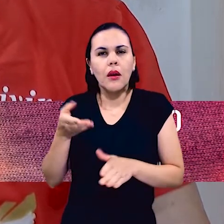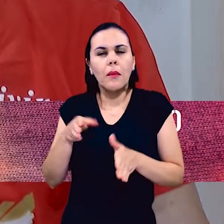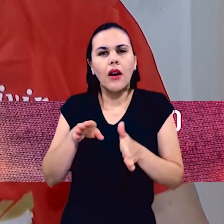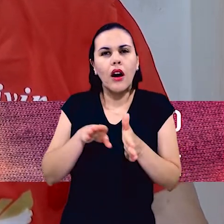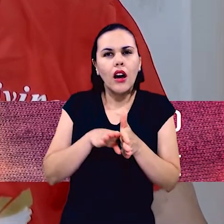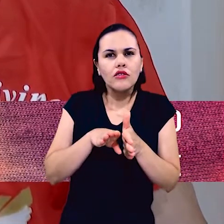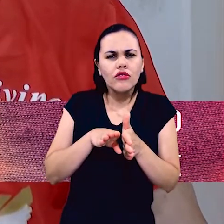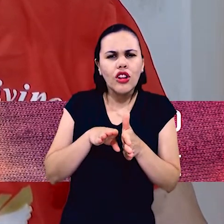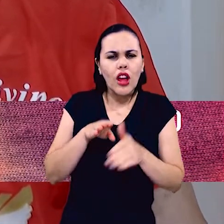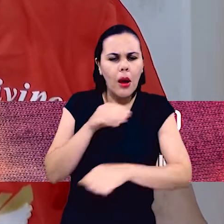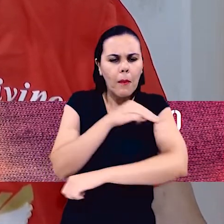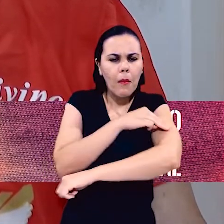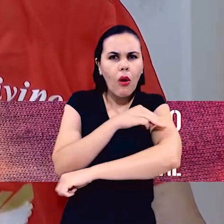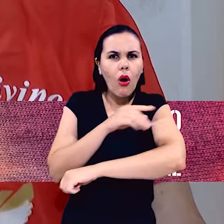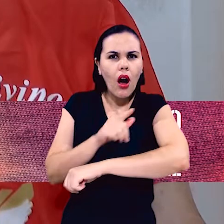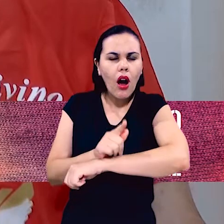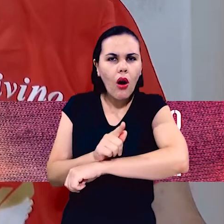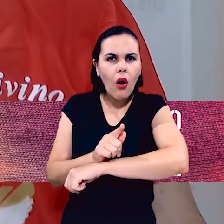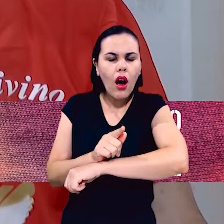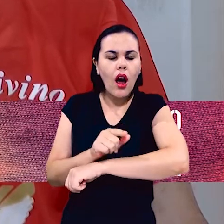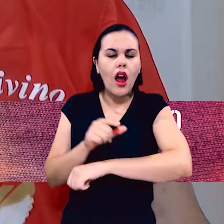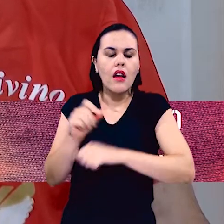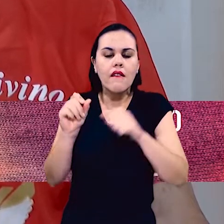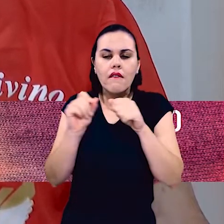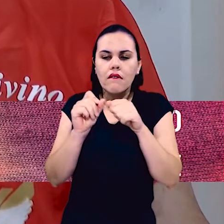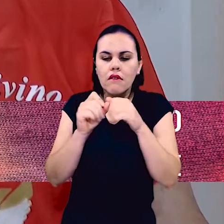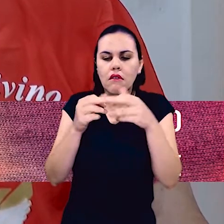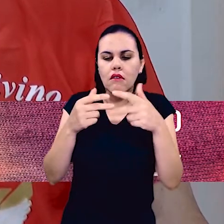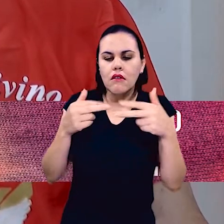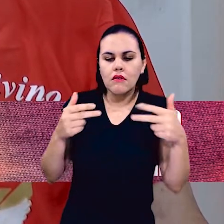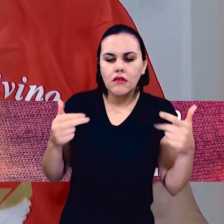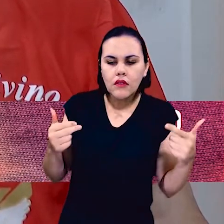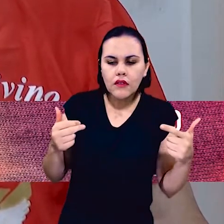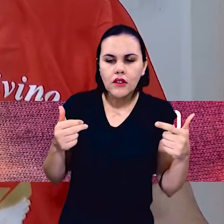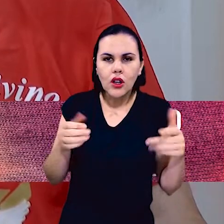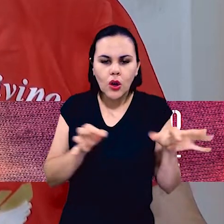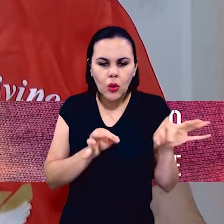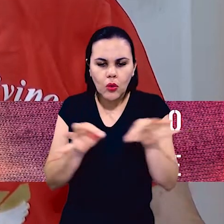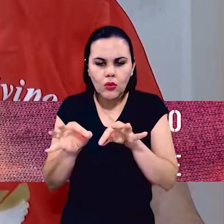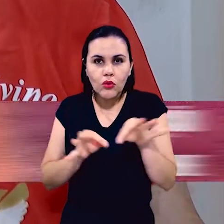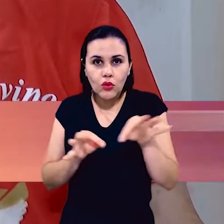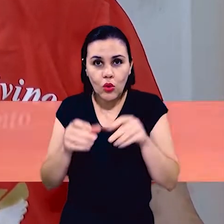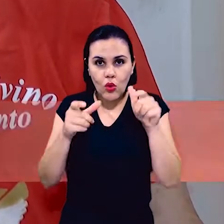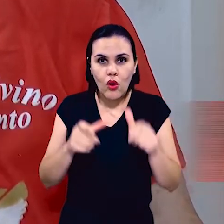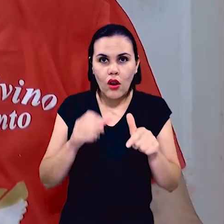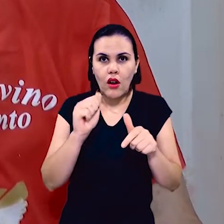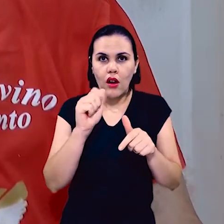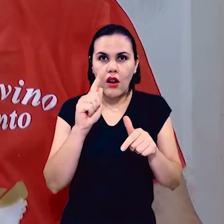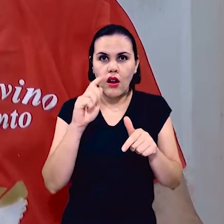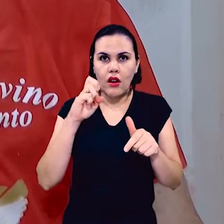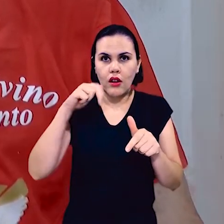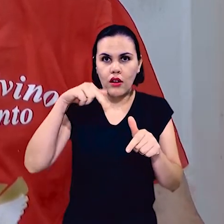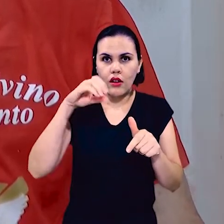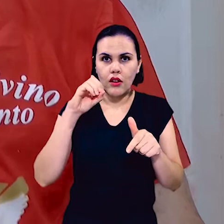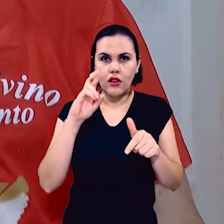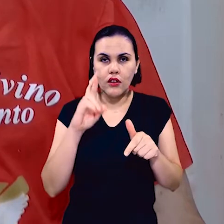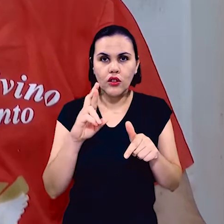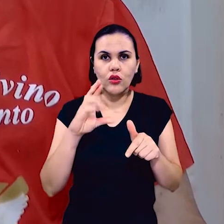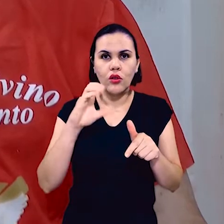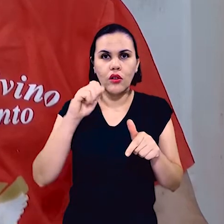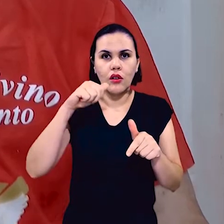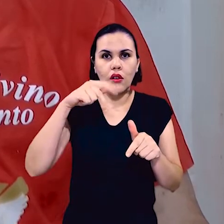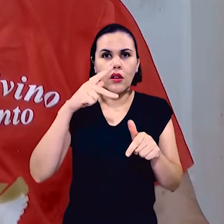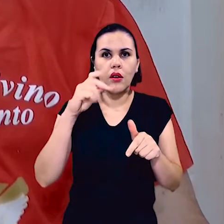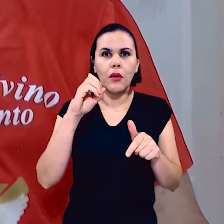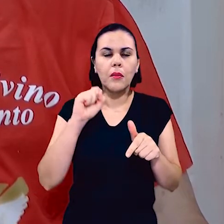chegava lá em Mongaguá, eles faziam as coisas ali nas Três Finas do Norte de Campos.